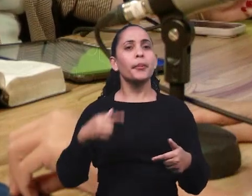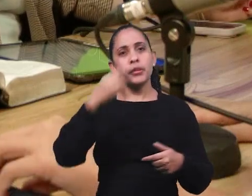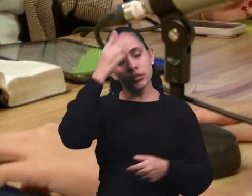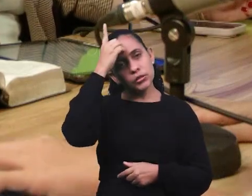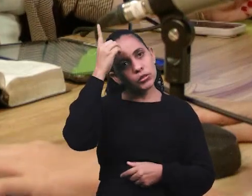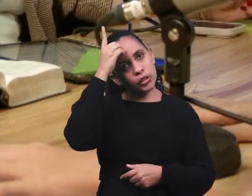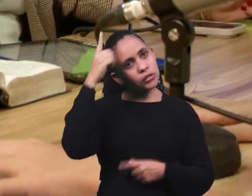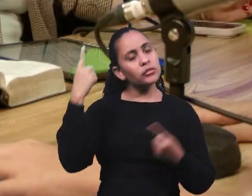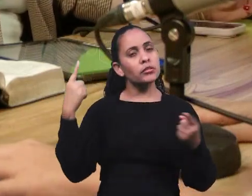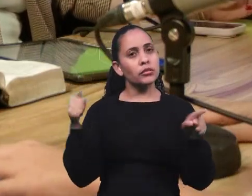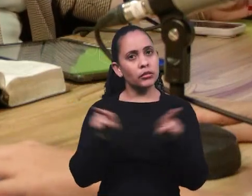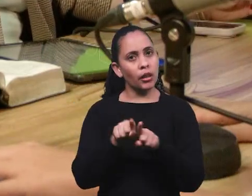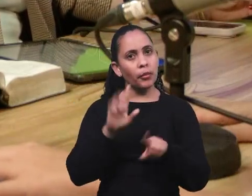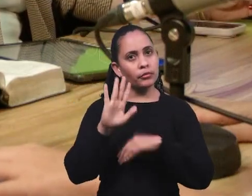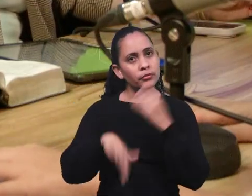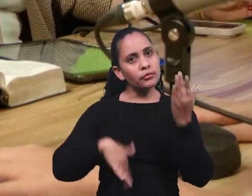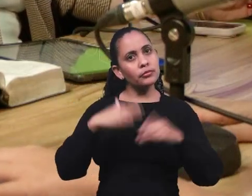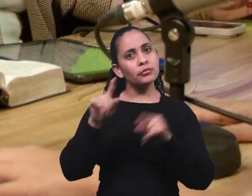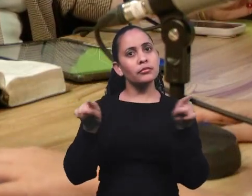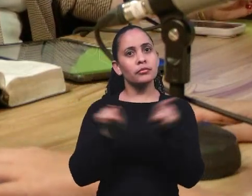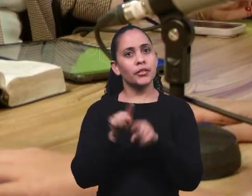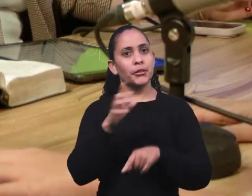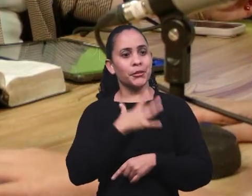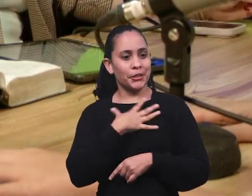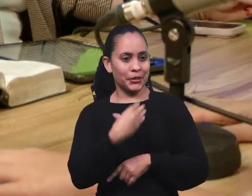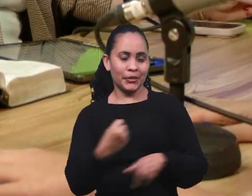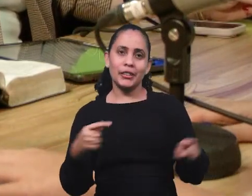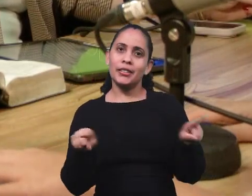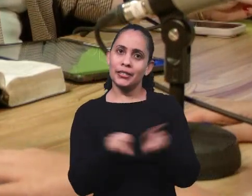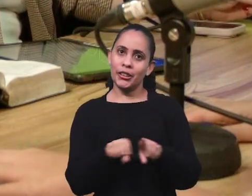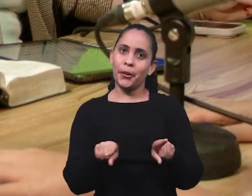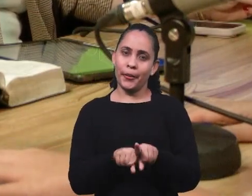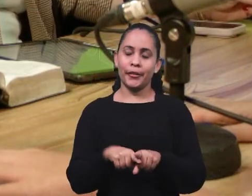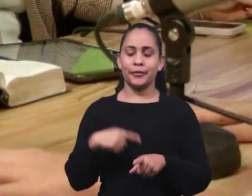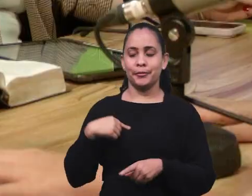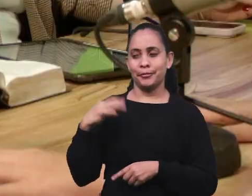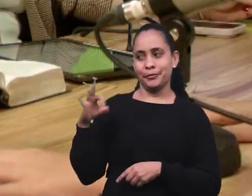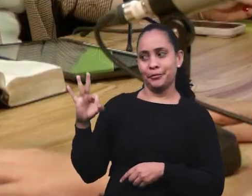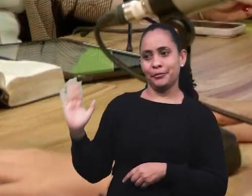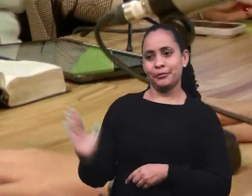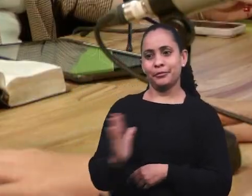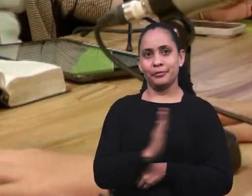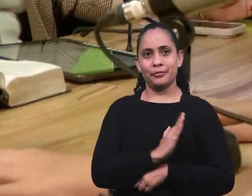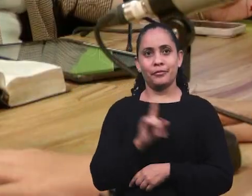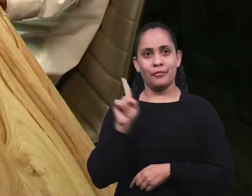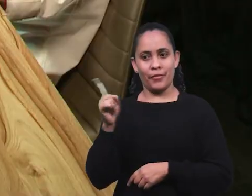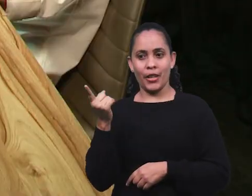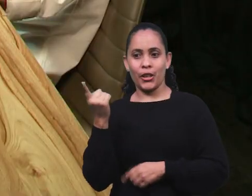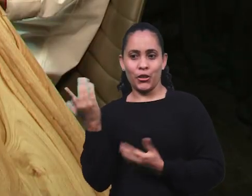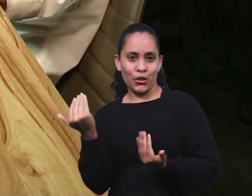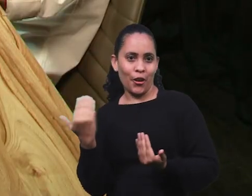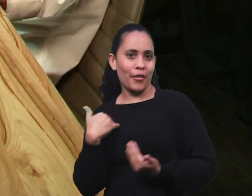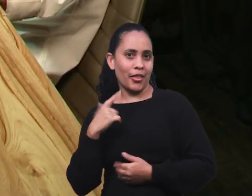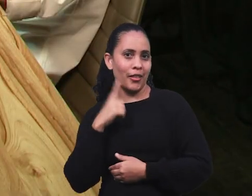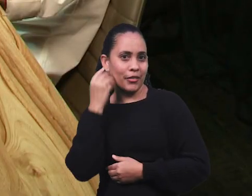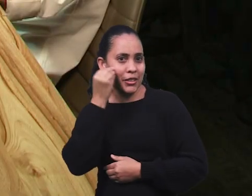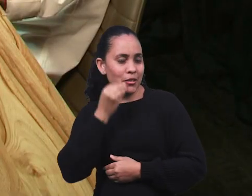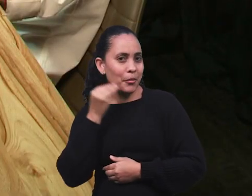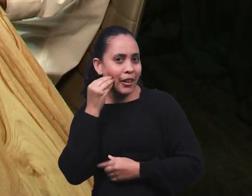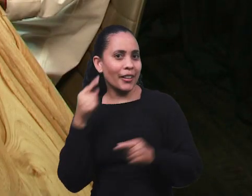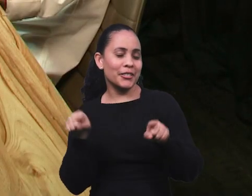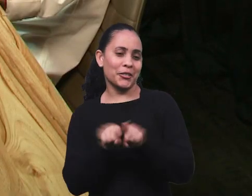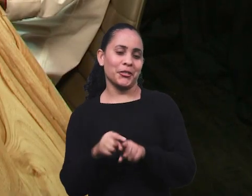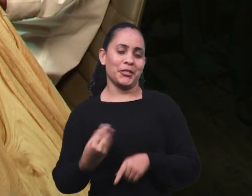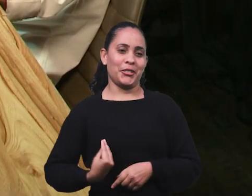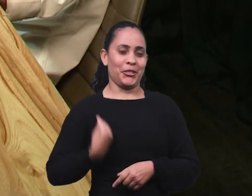dom, vai servir para edificar, às vezes, a vida dos filhos e dos netos. Com certeza. Aí, com ó, a mãe era certeza. jovem e teve essa experiência,